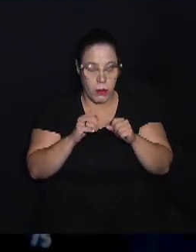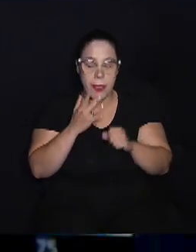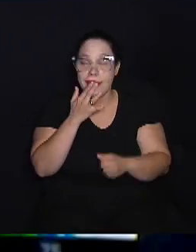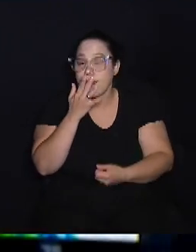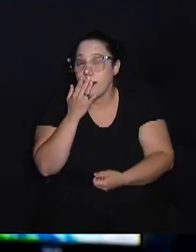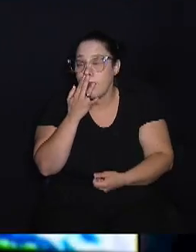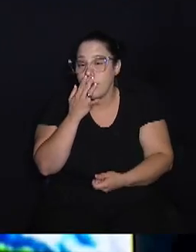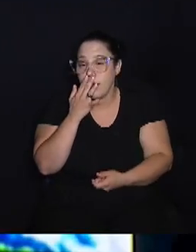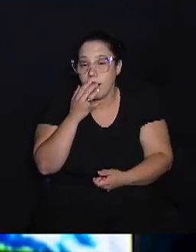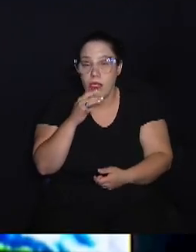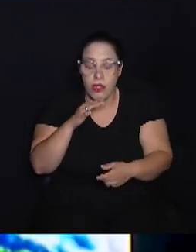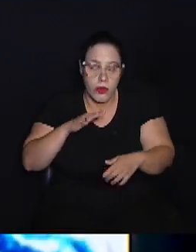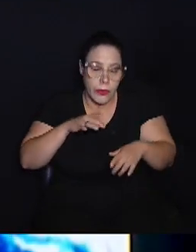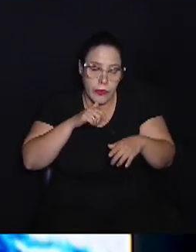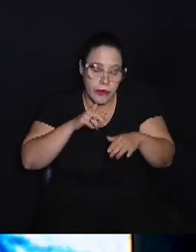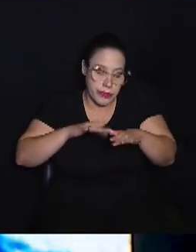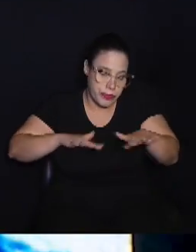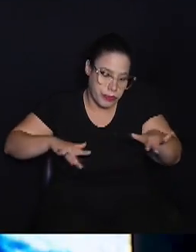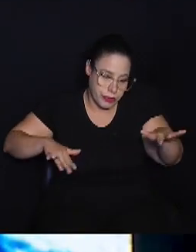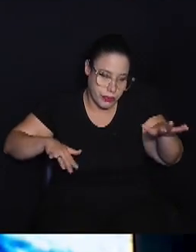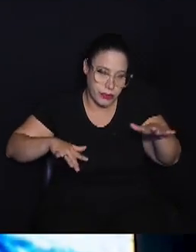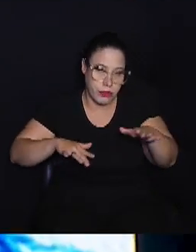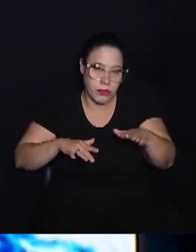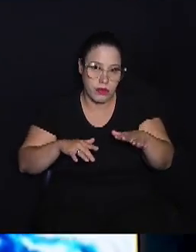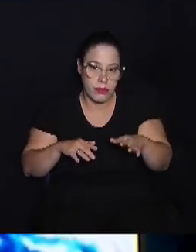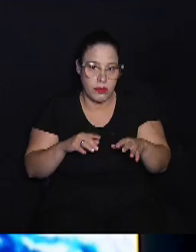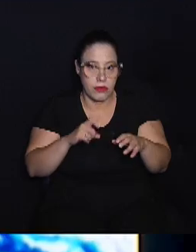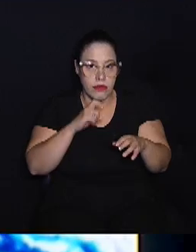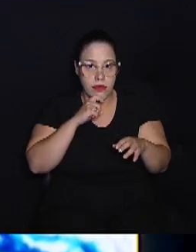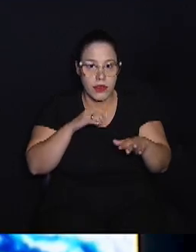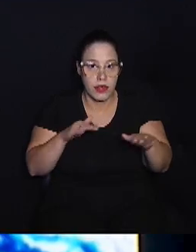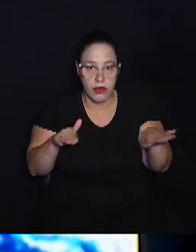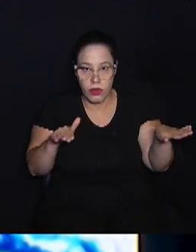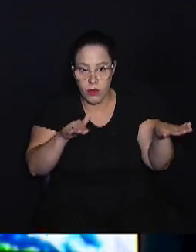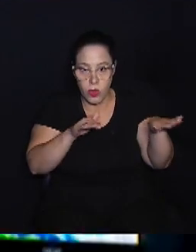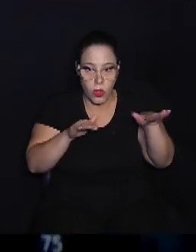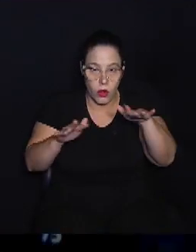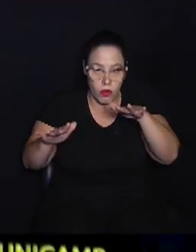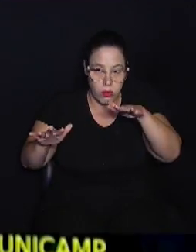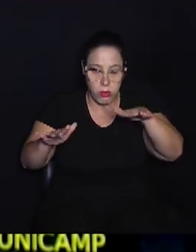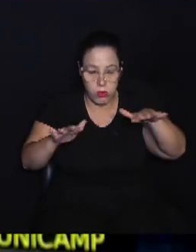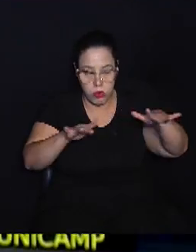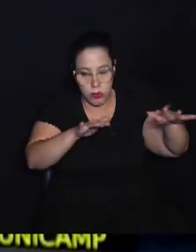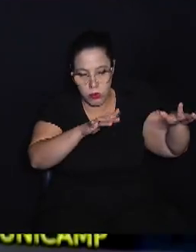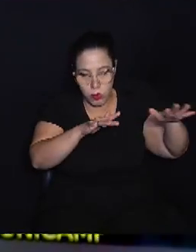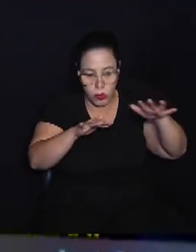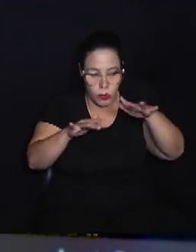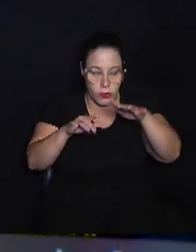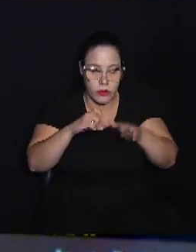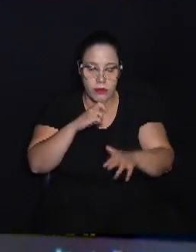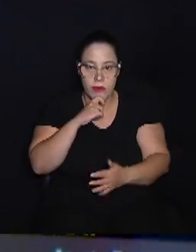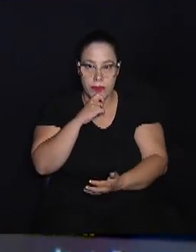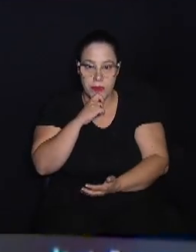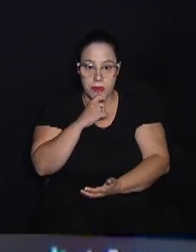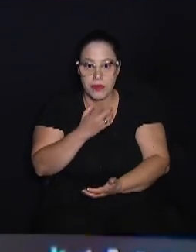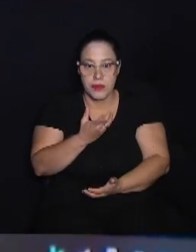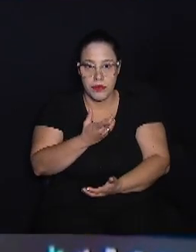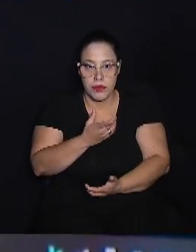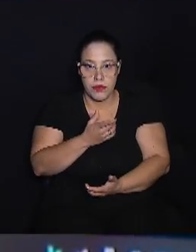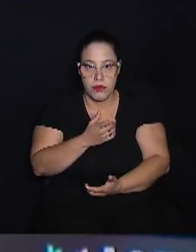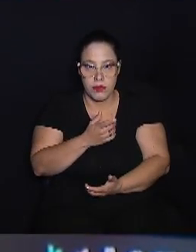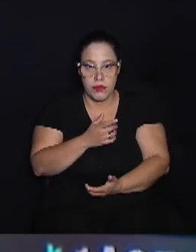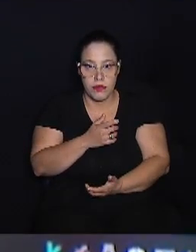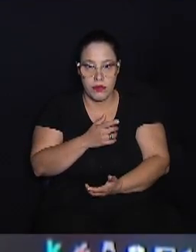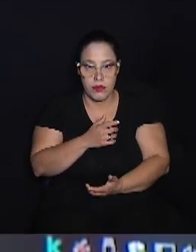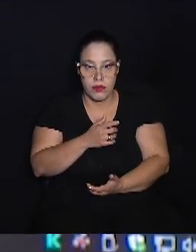coloridas aqui no oceano já significam a presença da frente fria. né? Então, aonde nós estamos